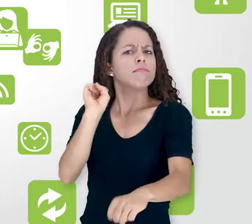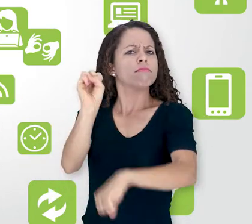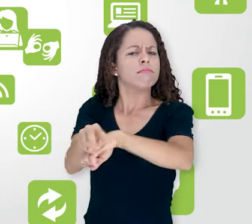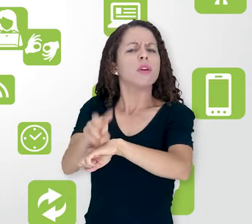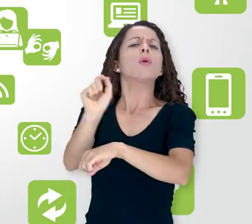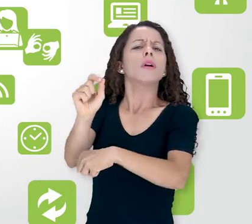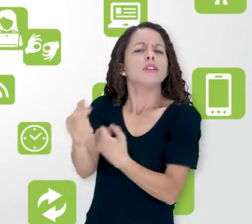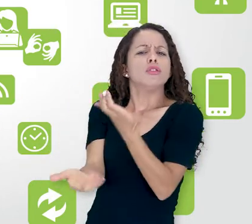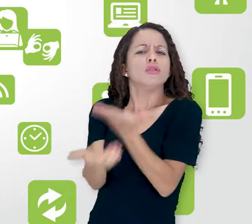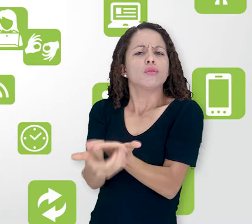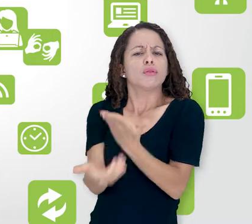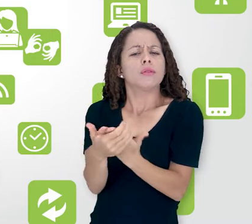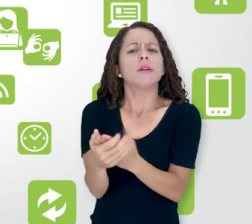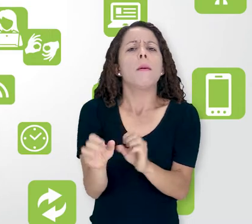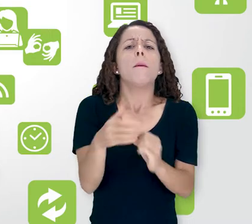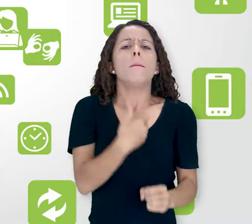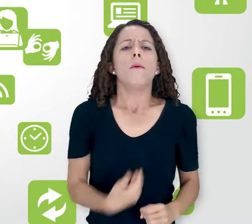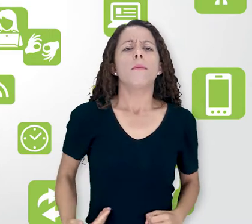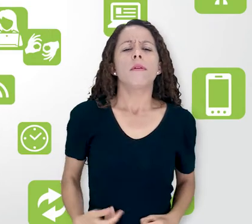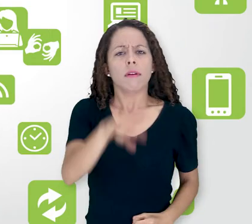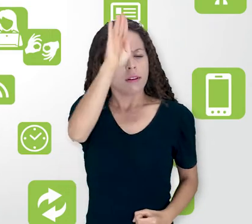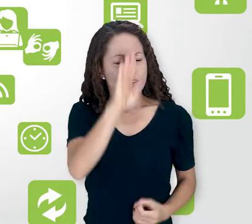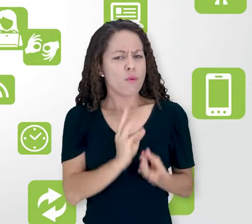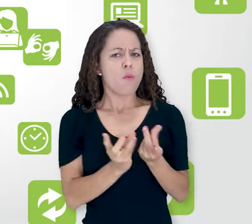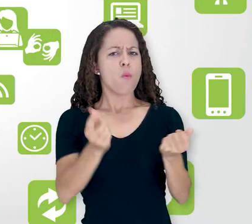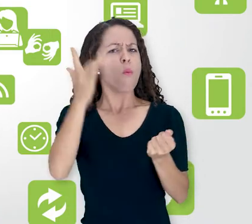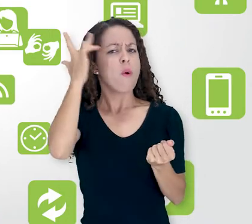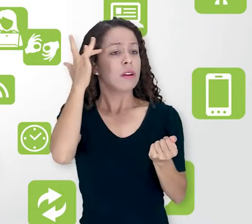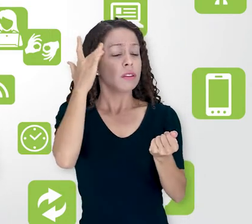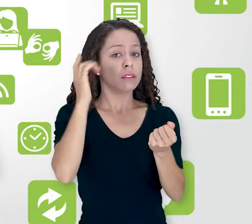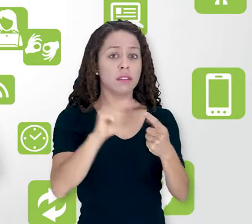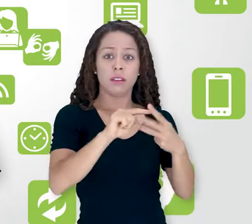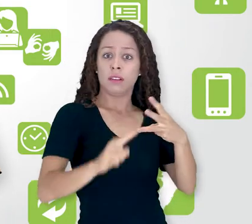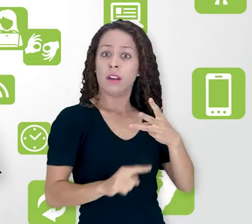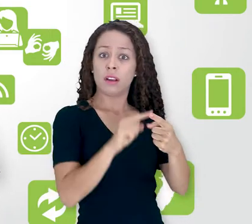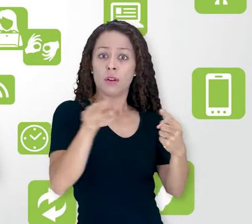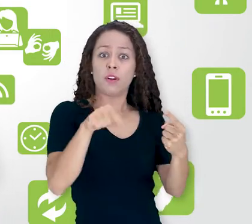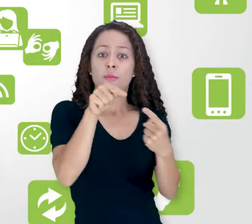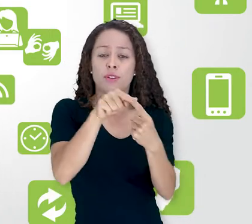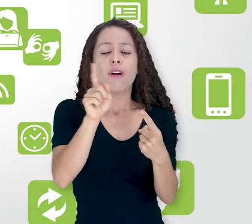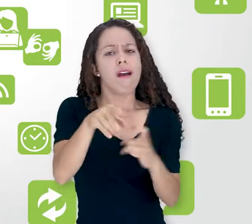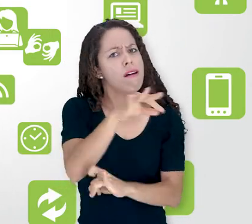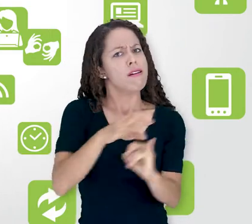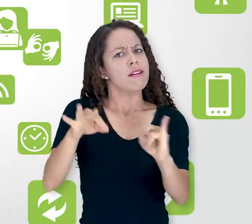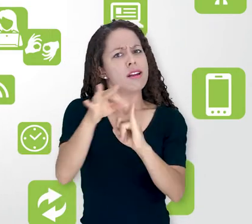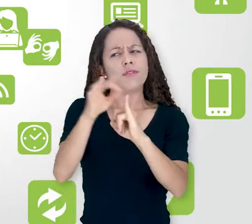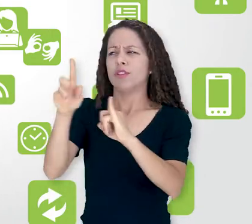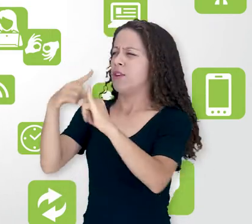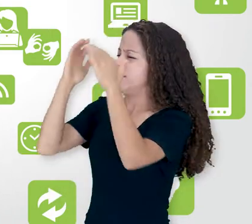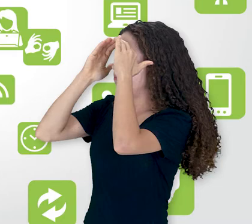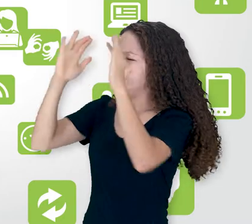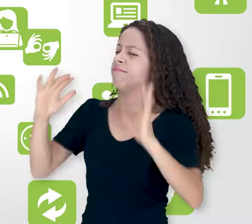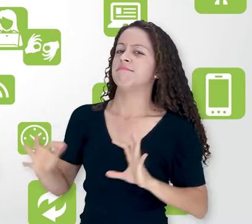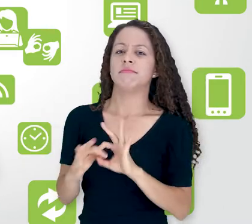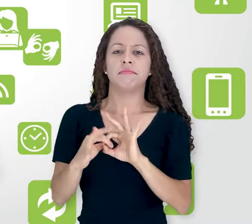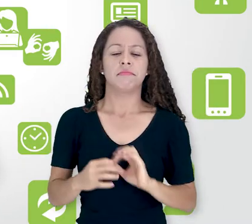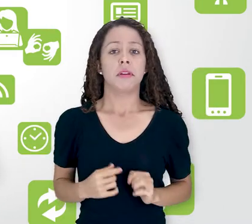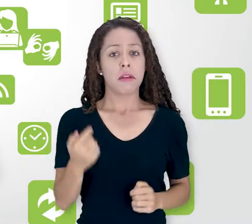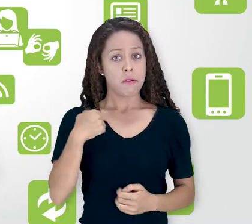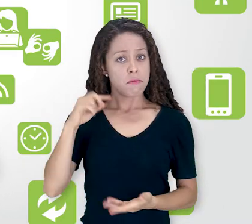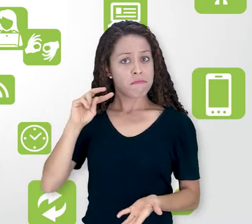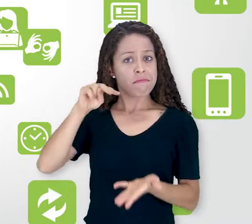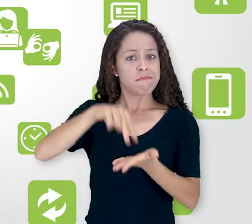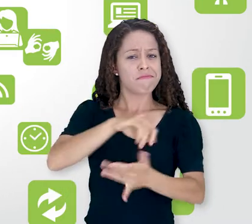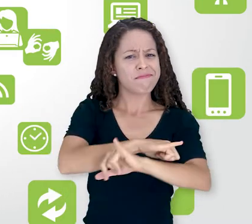tenha acesso à educação pública, gratuita e de qualidade, que são pilares do IFES e fundamento que reiteramos no nosso